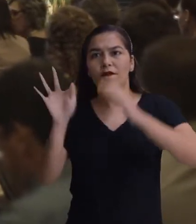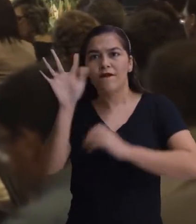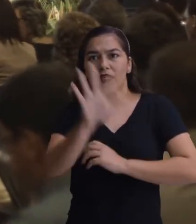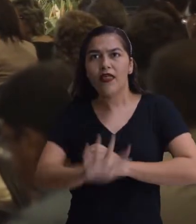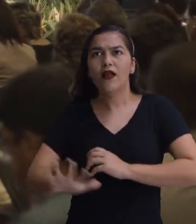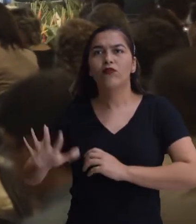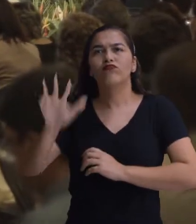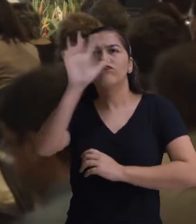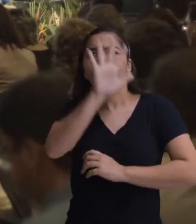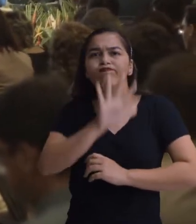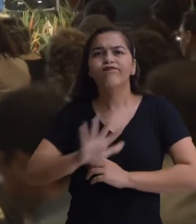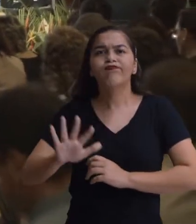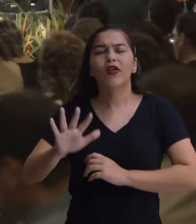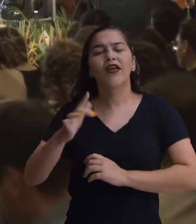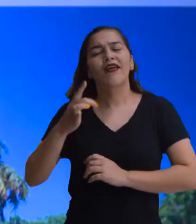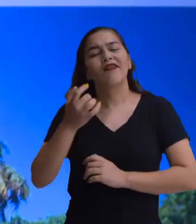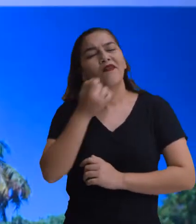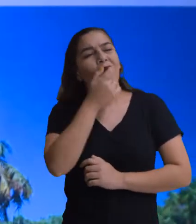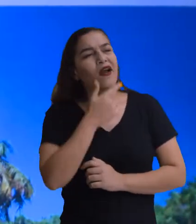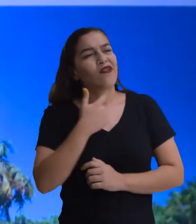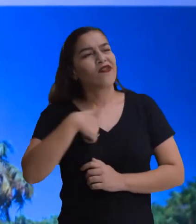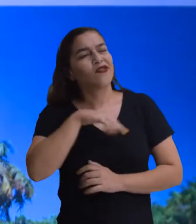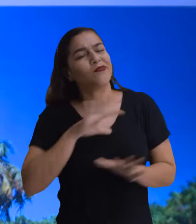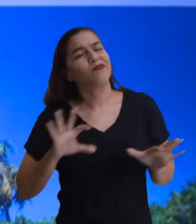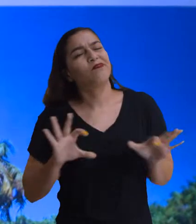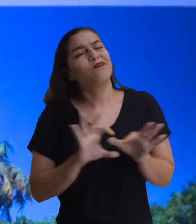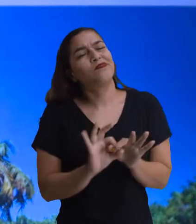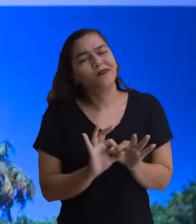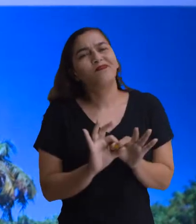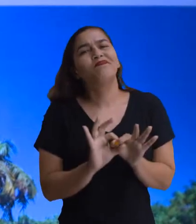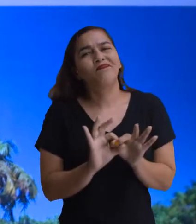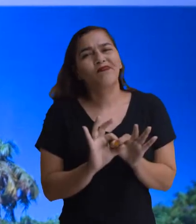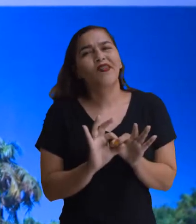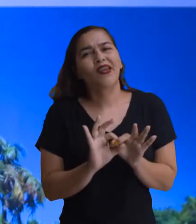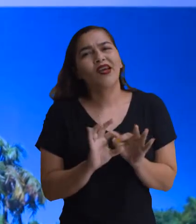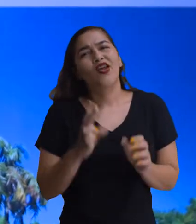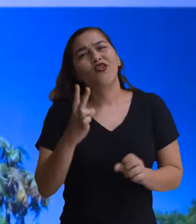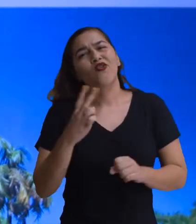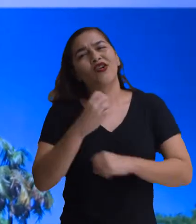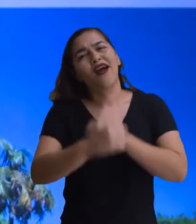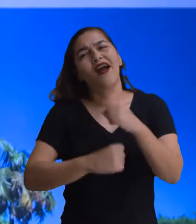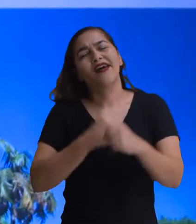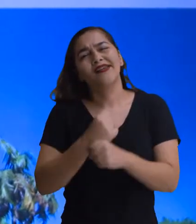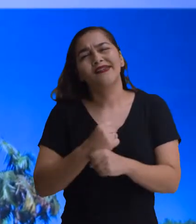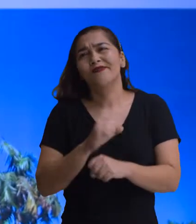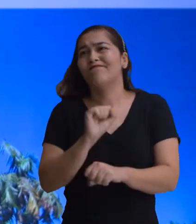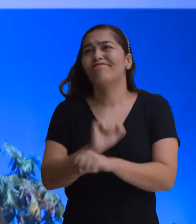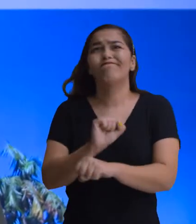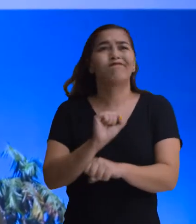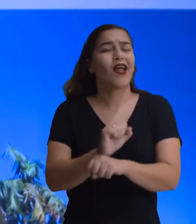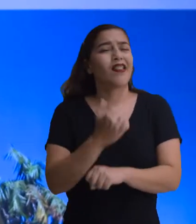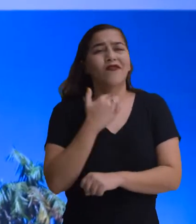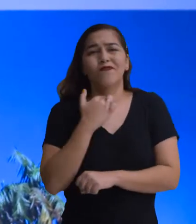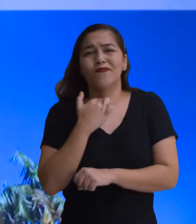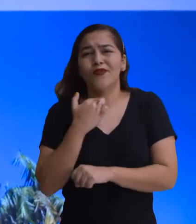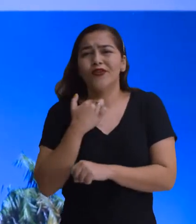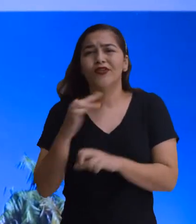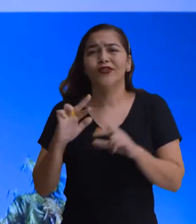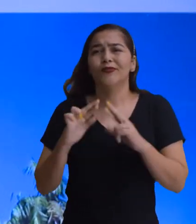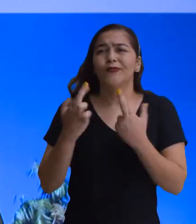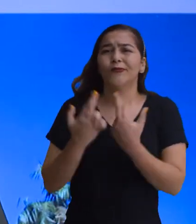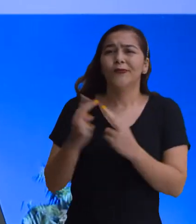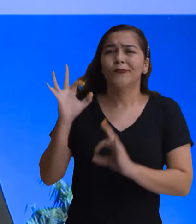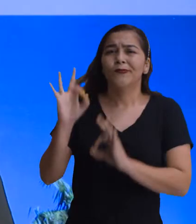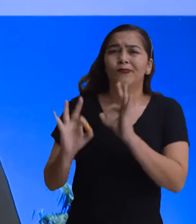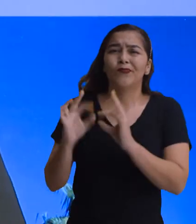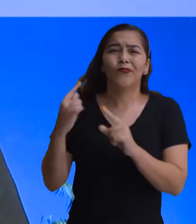da rede federal. Eu acho que a gente se reconectou enquanto rede, depois de 2 anos, né, que a gente não pôde realizar essa reunião